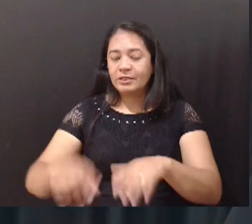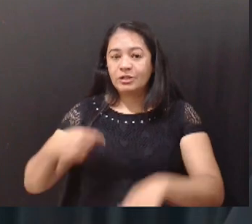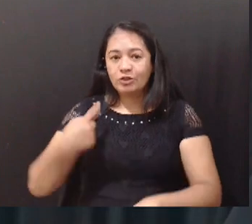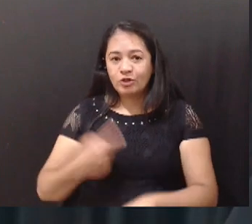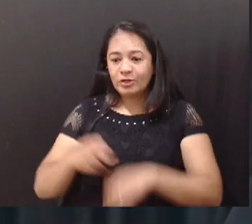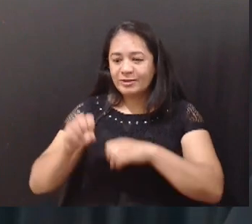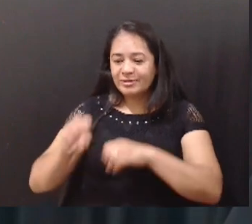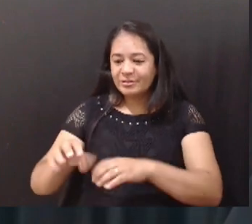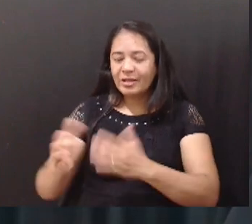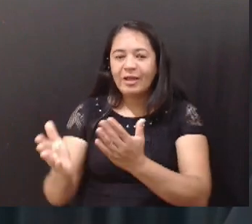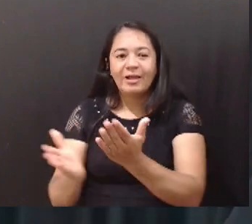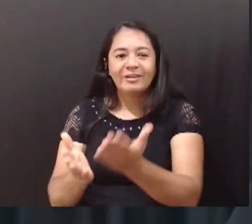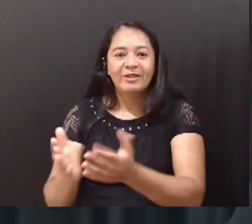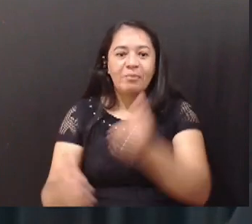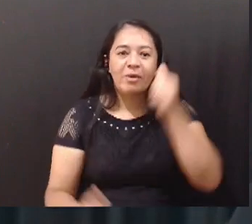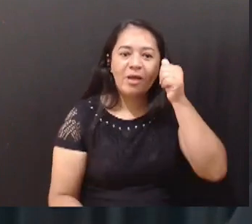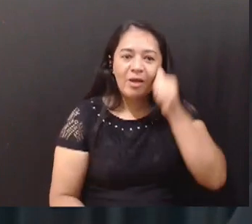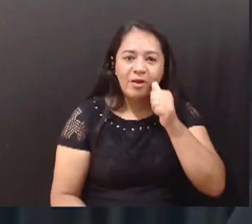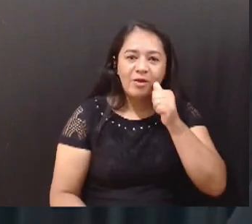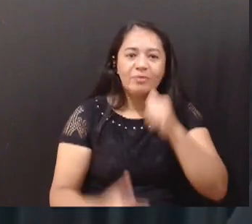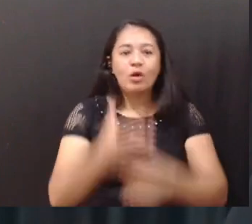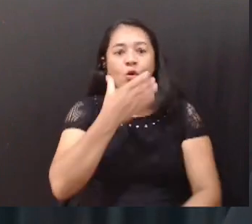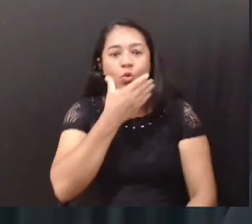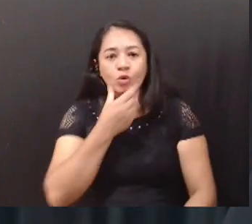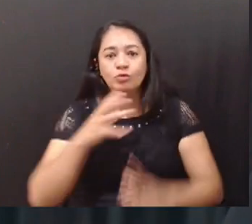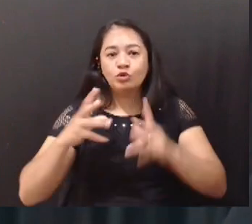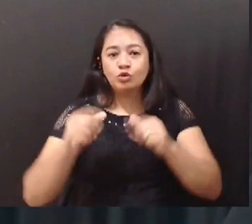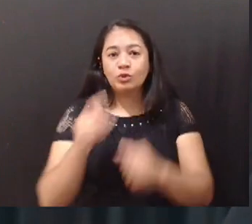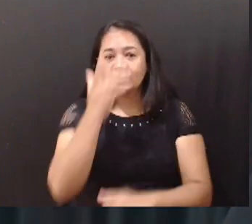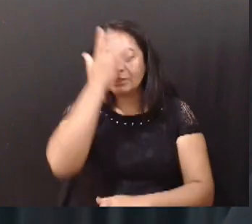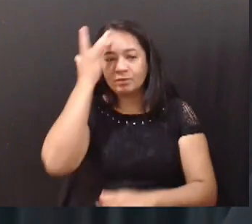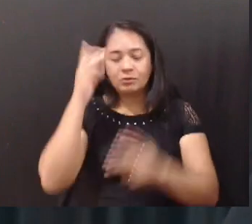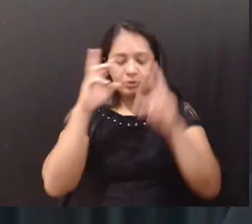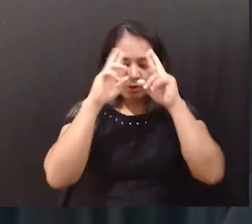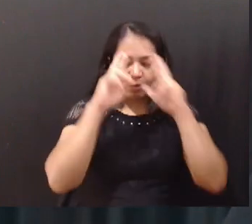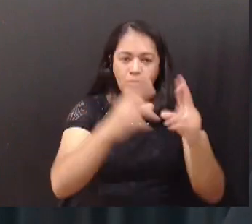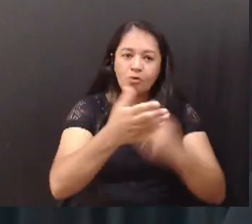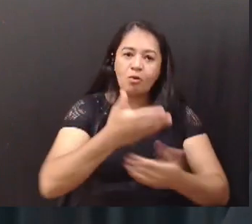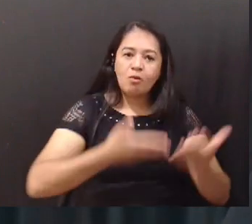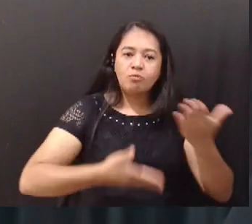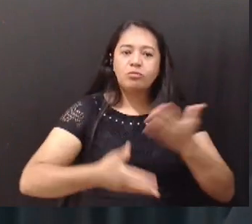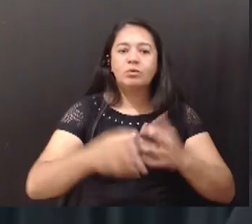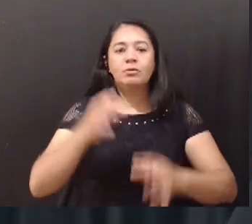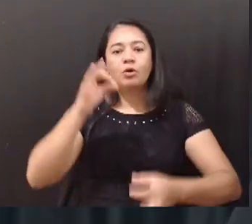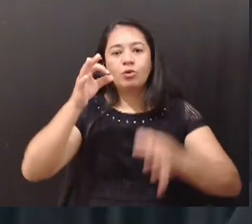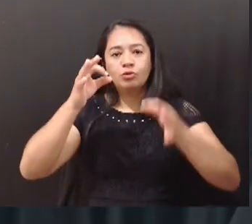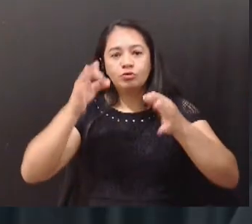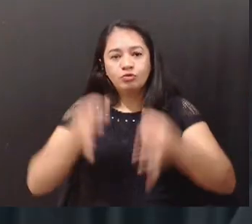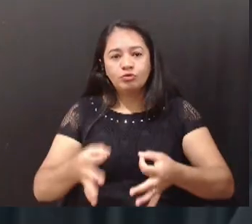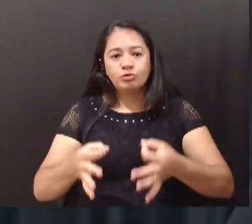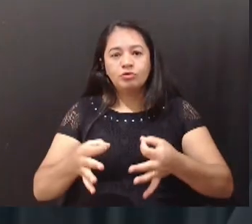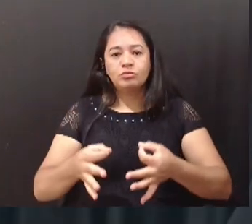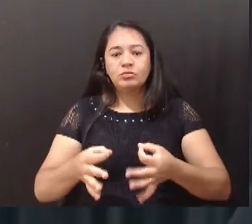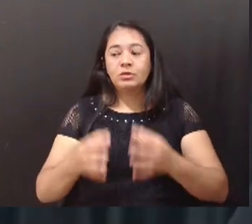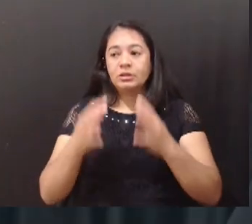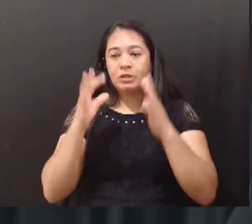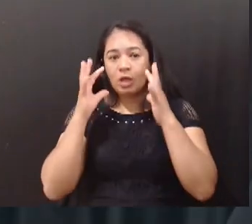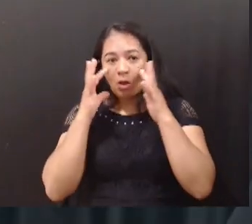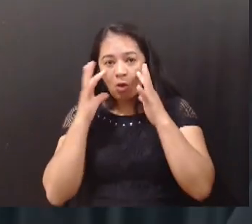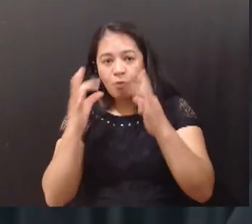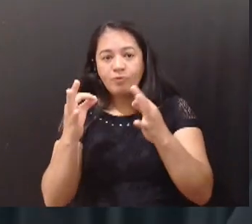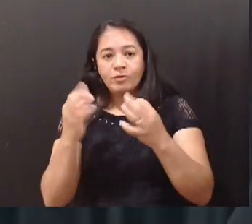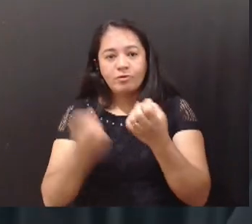as mulheres, os homens, todas as pessoas com respeito, com dignidade, saber ouvir, saber falar, saber